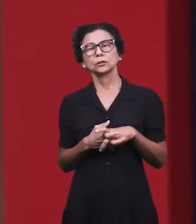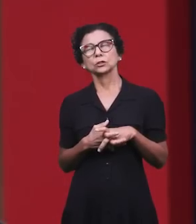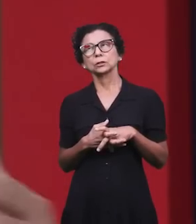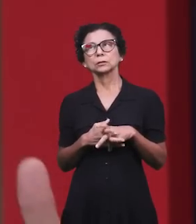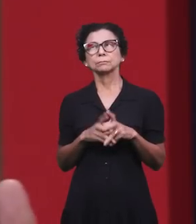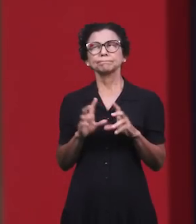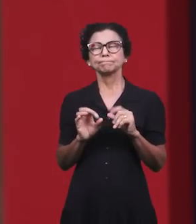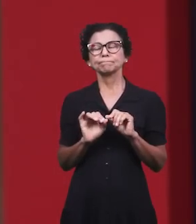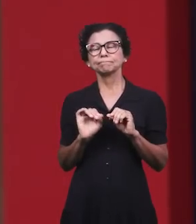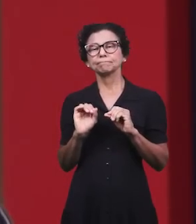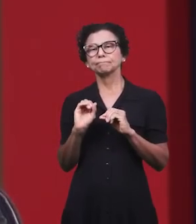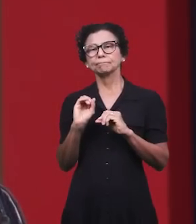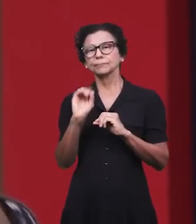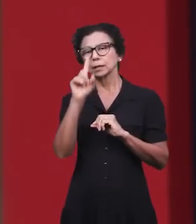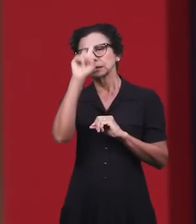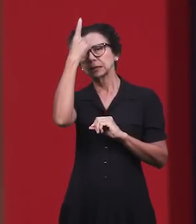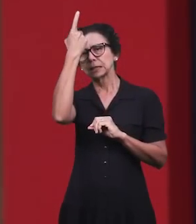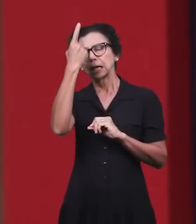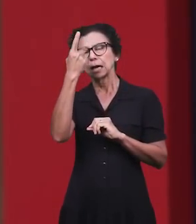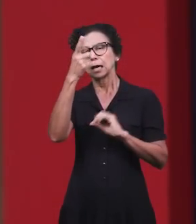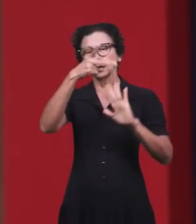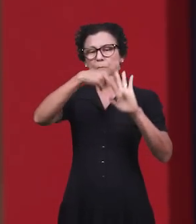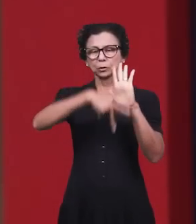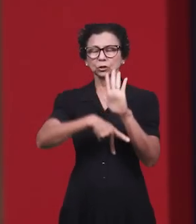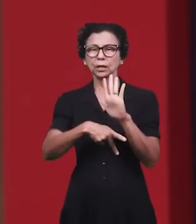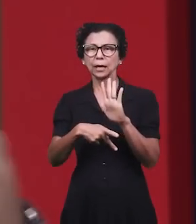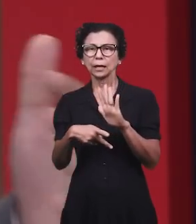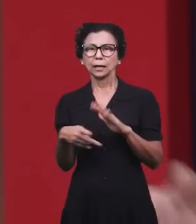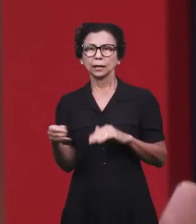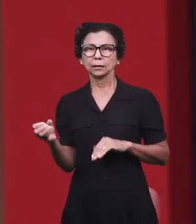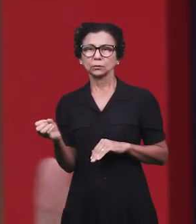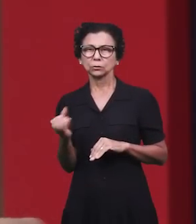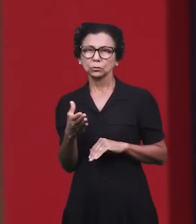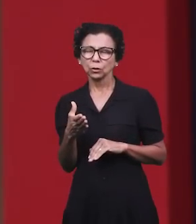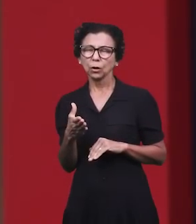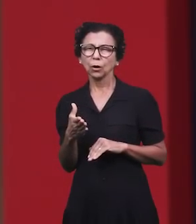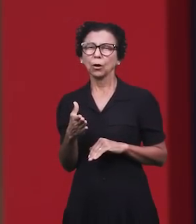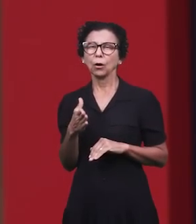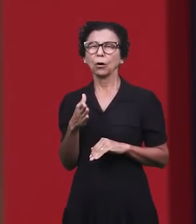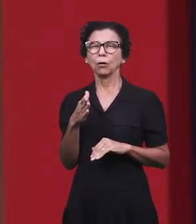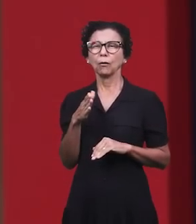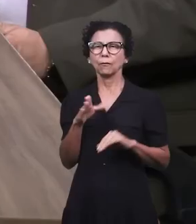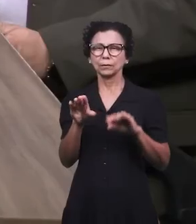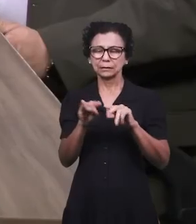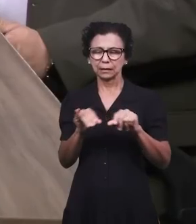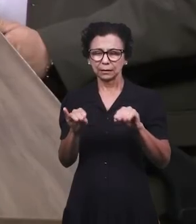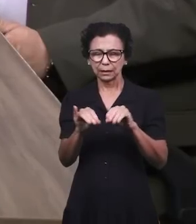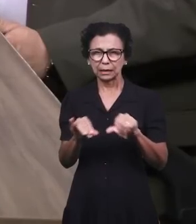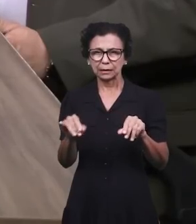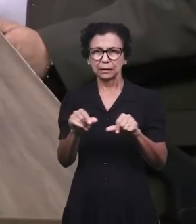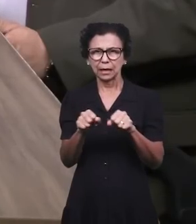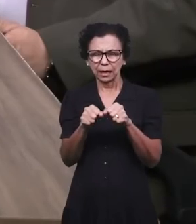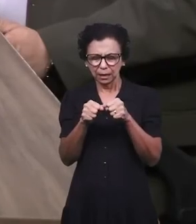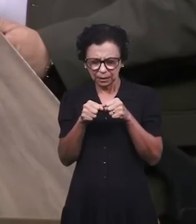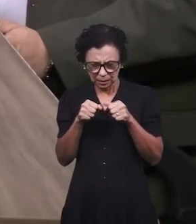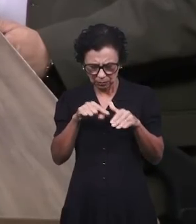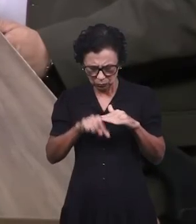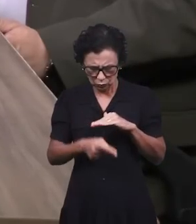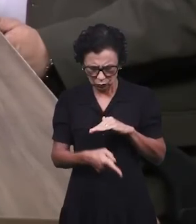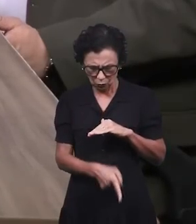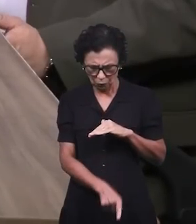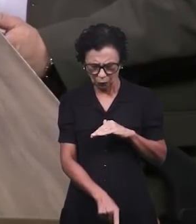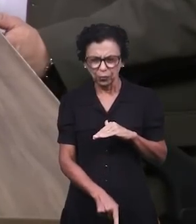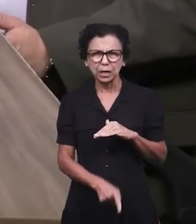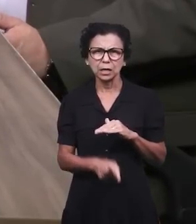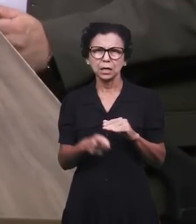criar uma estrutura completamente nova, né? Desde a fundação até a finalização, incluindo várias etapas construtivas,